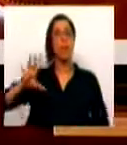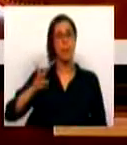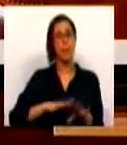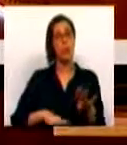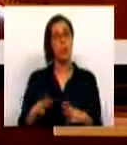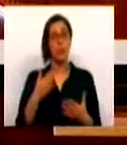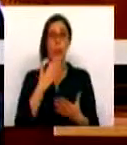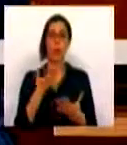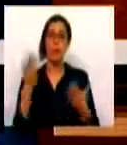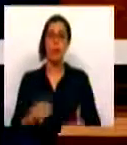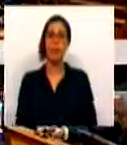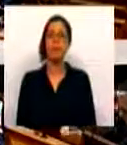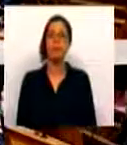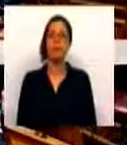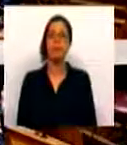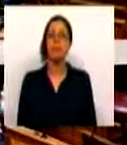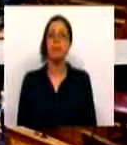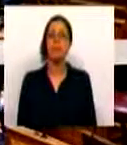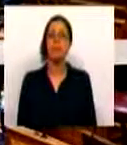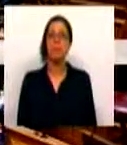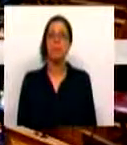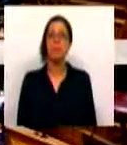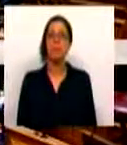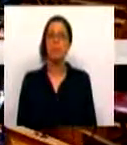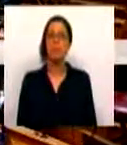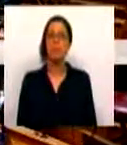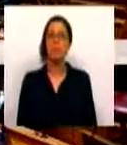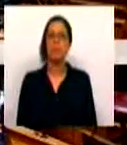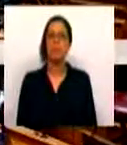fazer. Muito obrigado.